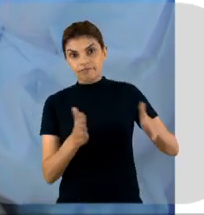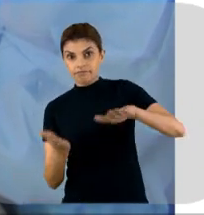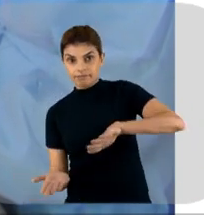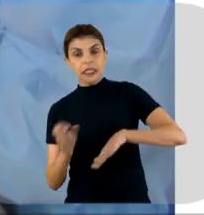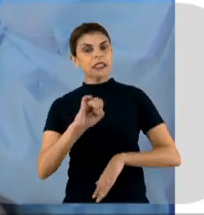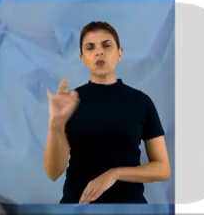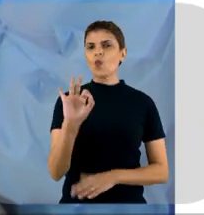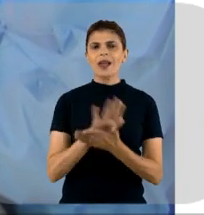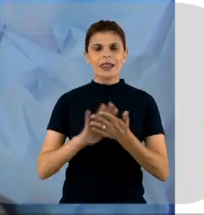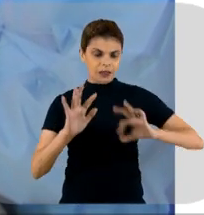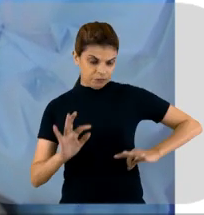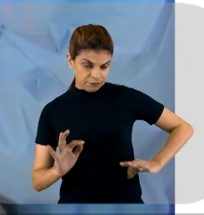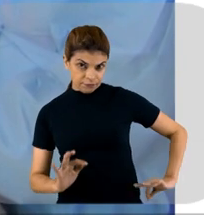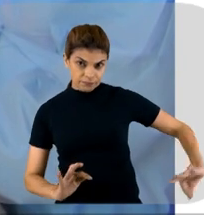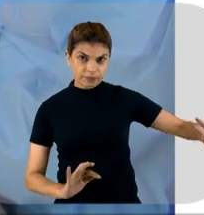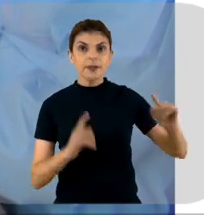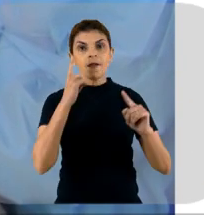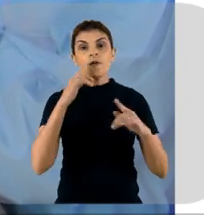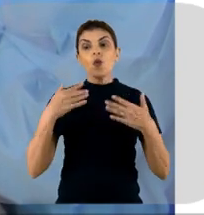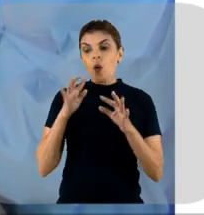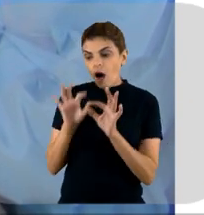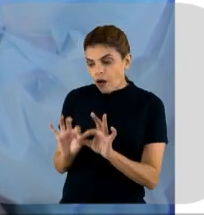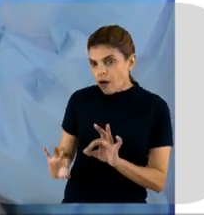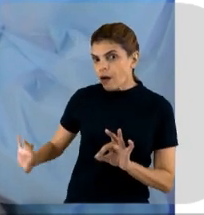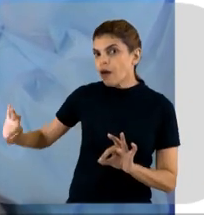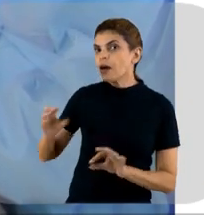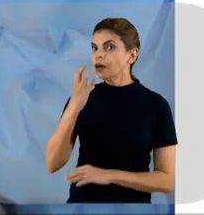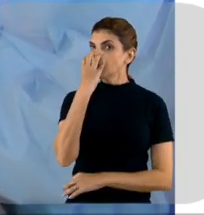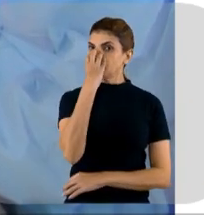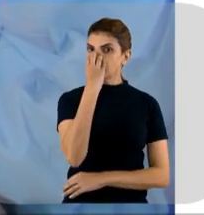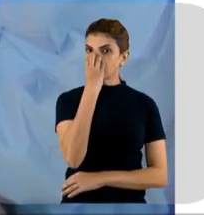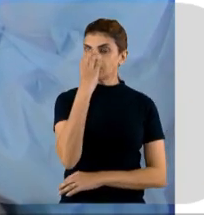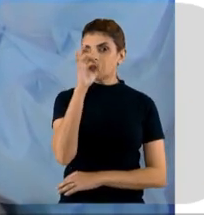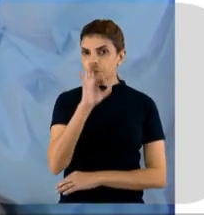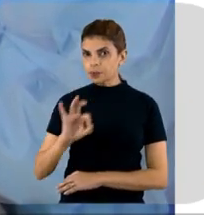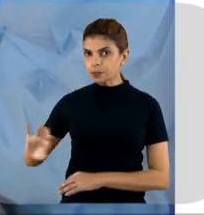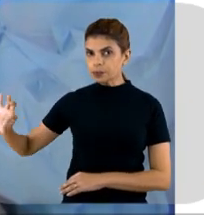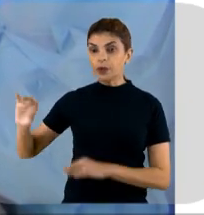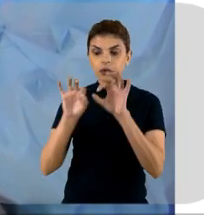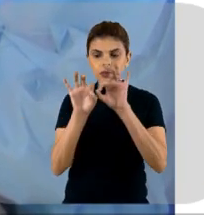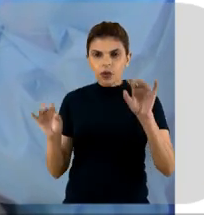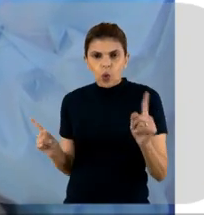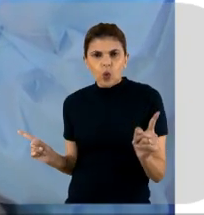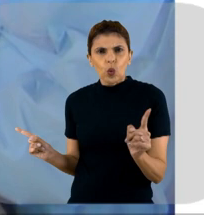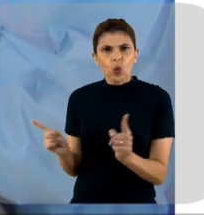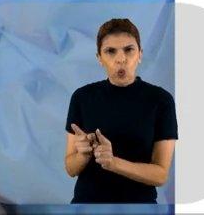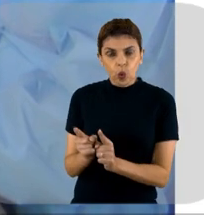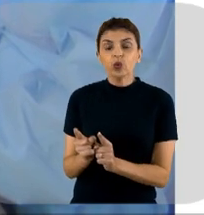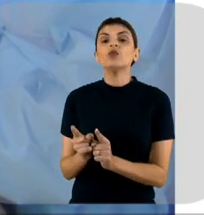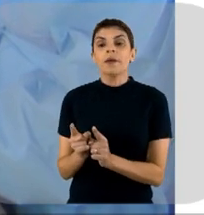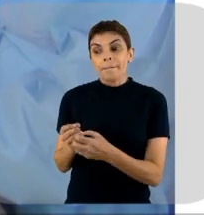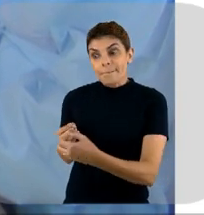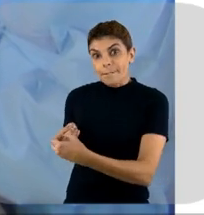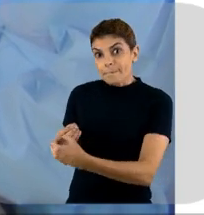torácico. Se não houver dreno torácico, devemos ver o comprimento do circuito do ventilador e, se o comprimento for